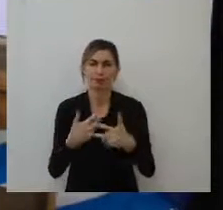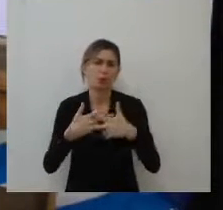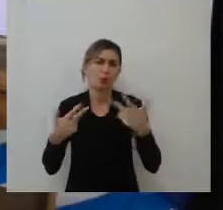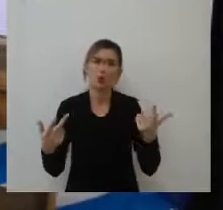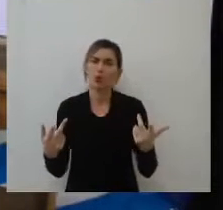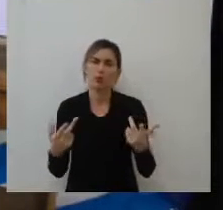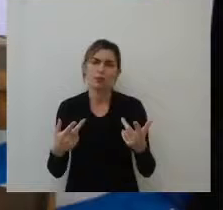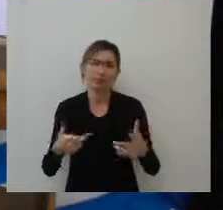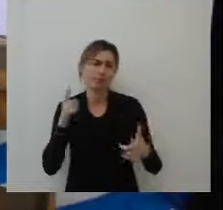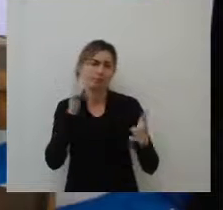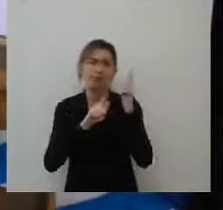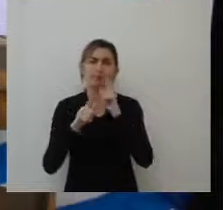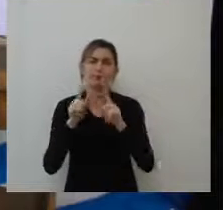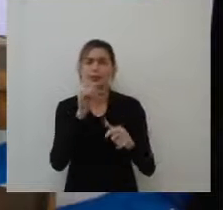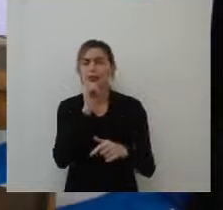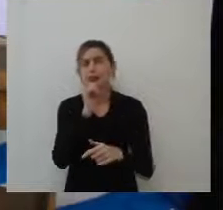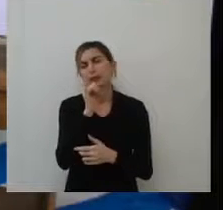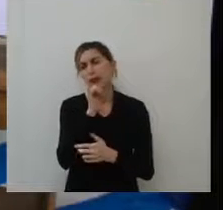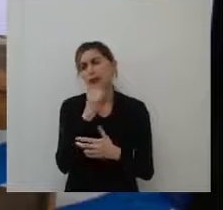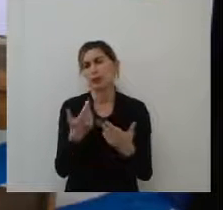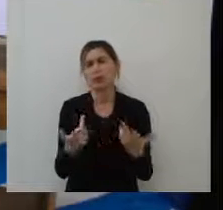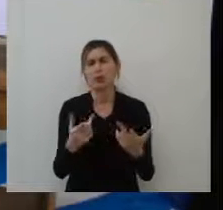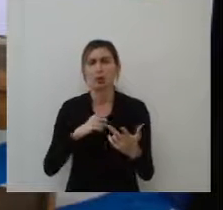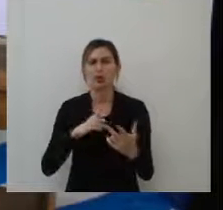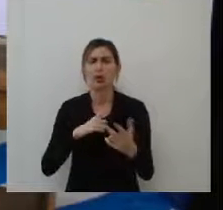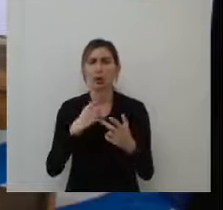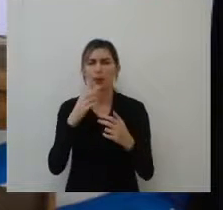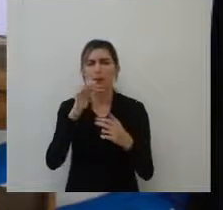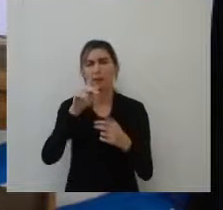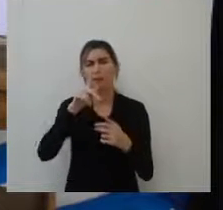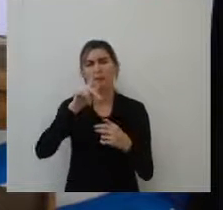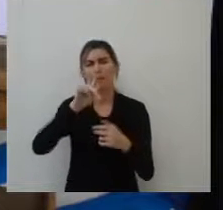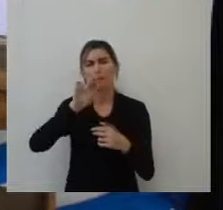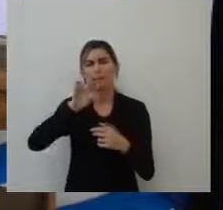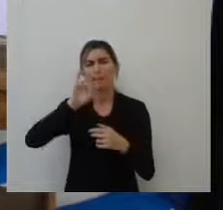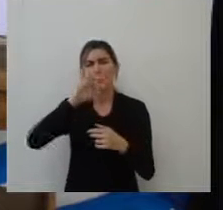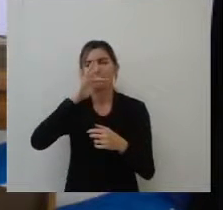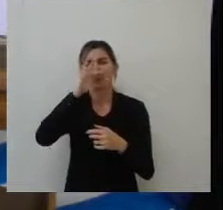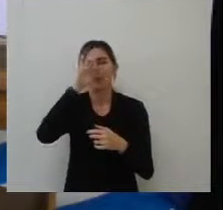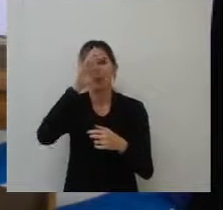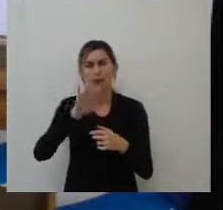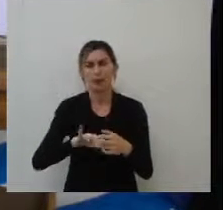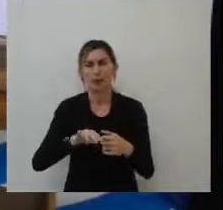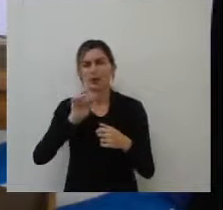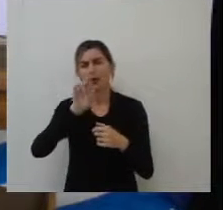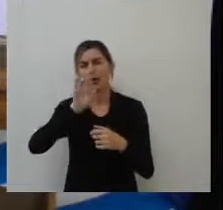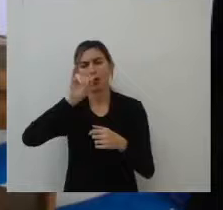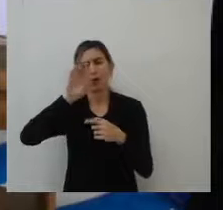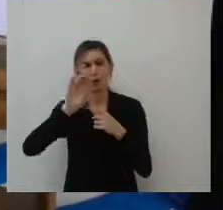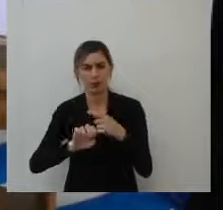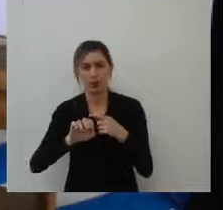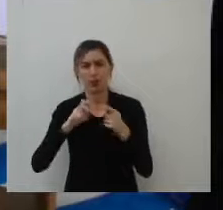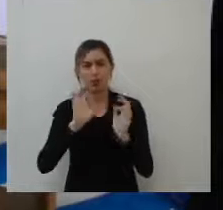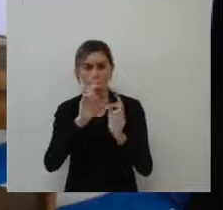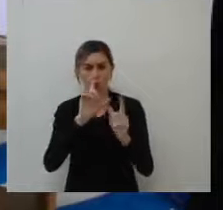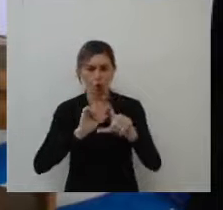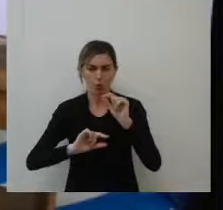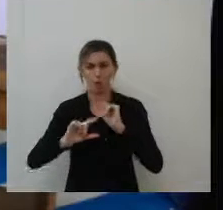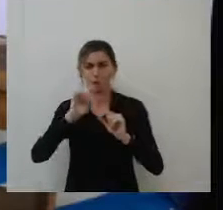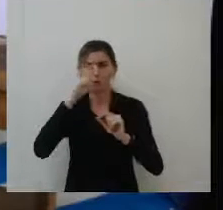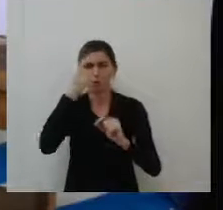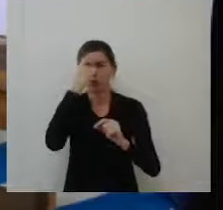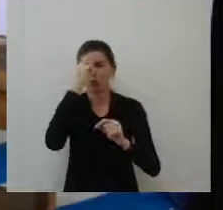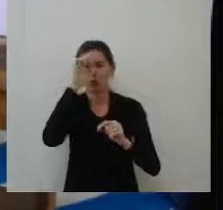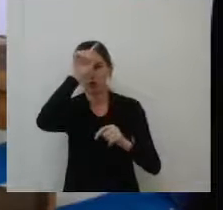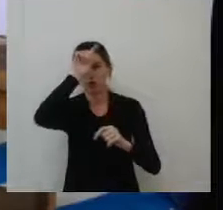algum êxito. Tá? Por exemplo, eu citei o caso da Primavera Árabe, tá? Que os anônimos eles coordenaram egípcios, né?